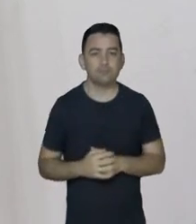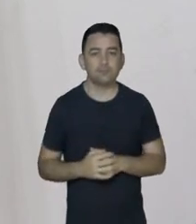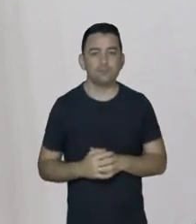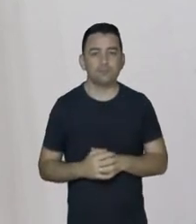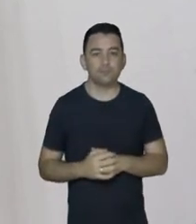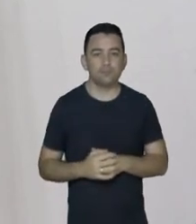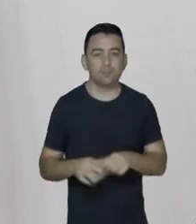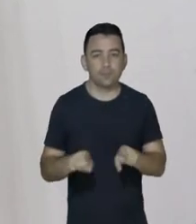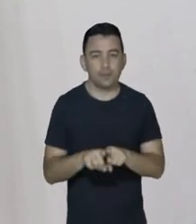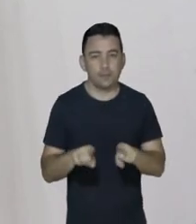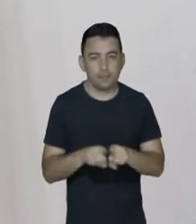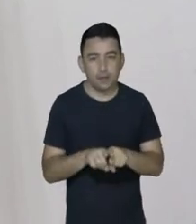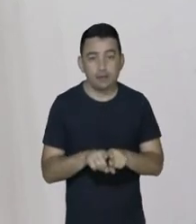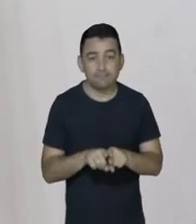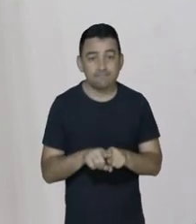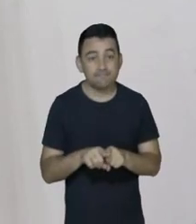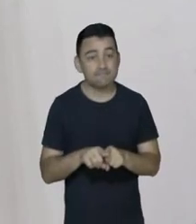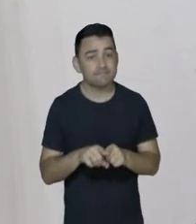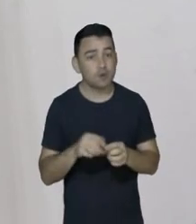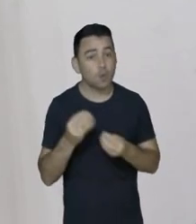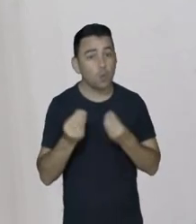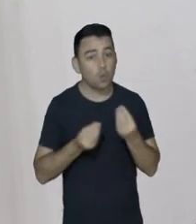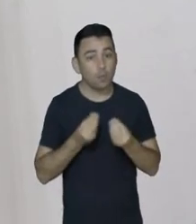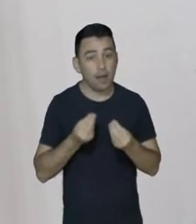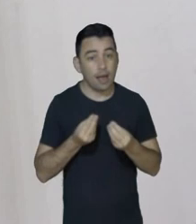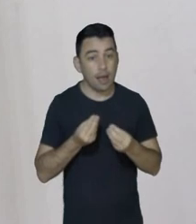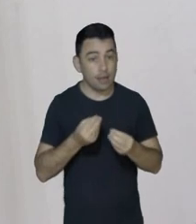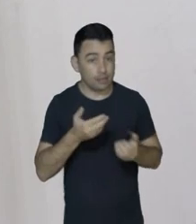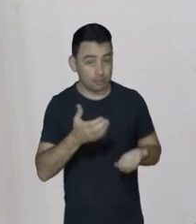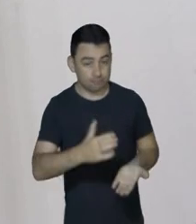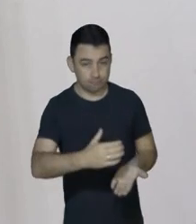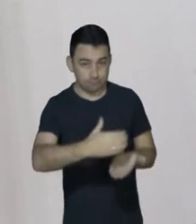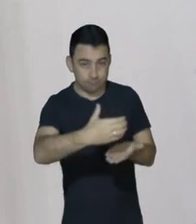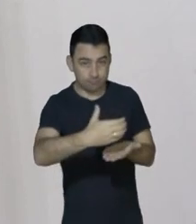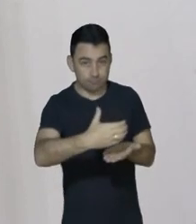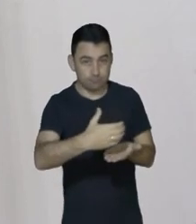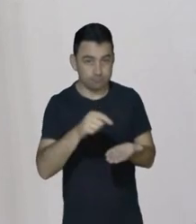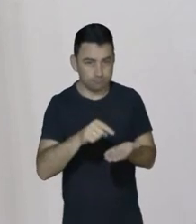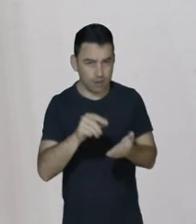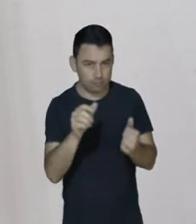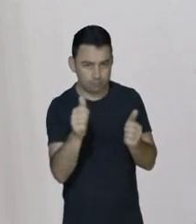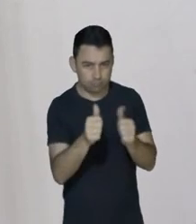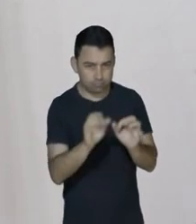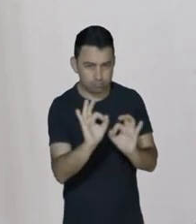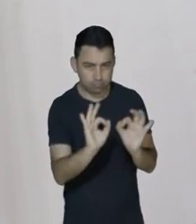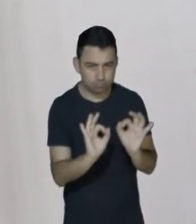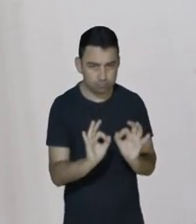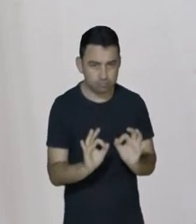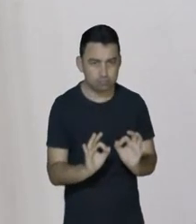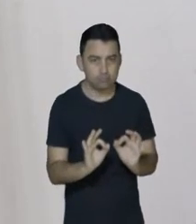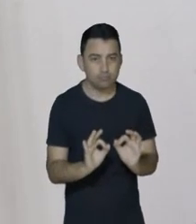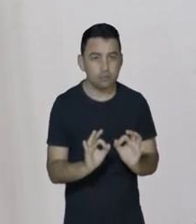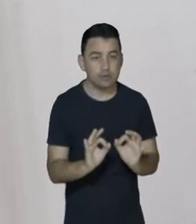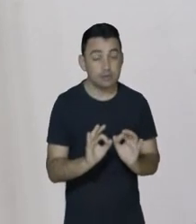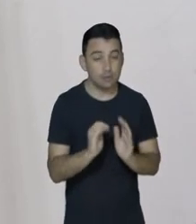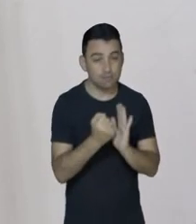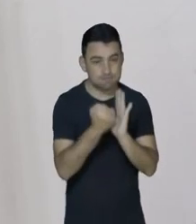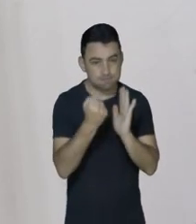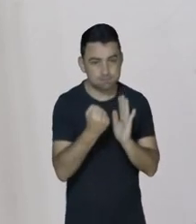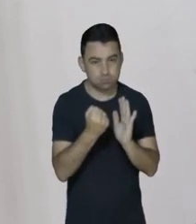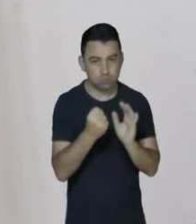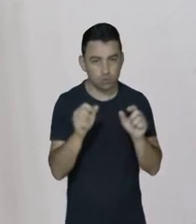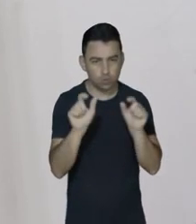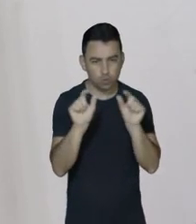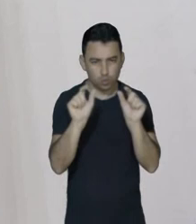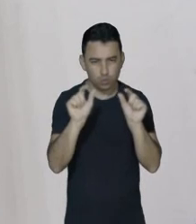forma física da premiação se dá pela arte de um troféu que vem imbuído de simbologia. As duas hastes que dão